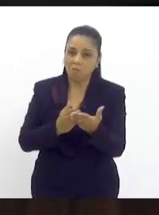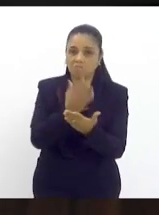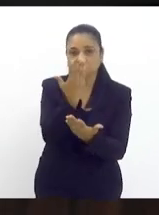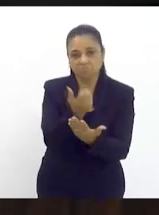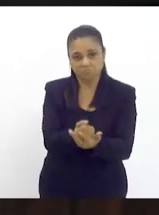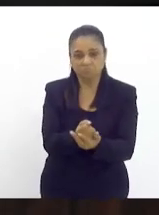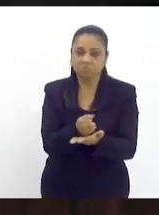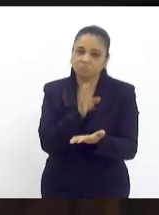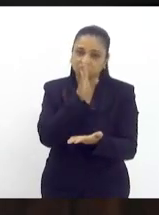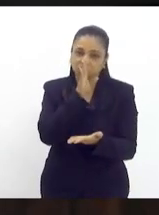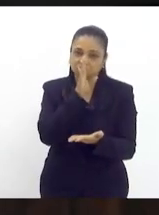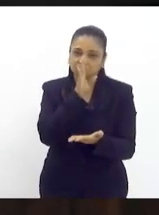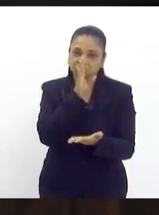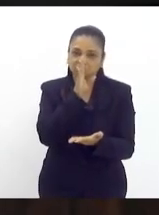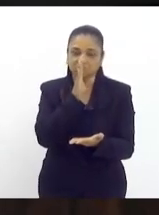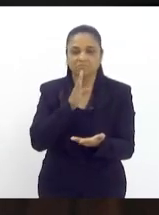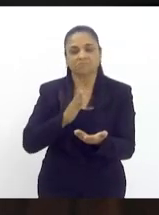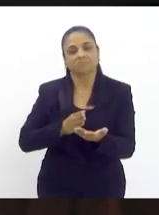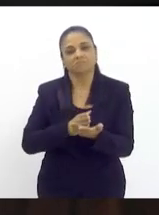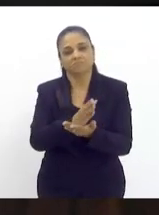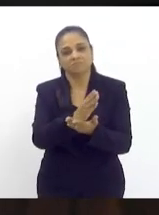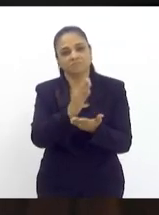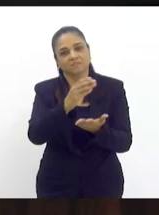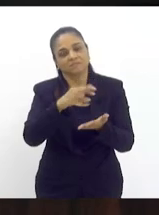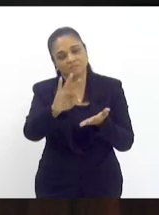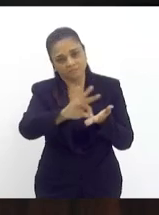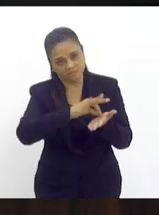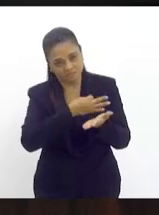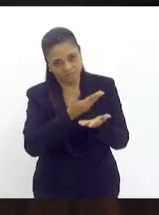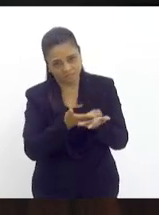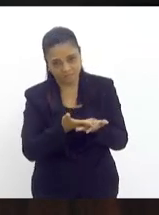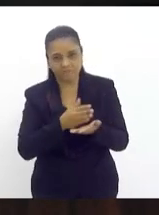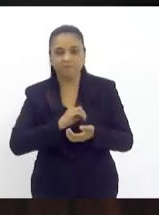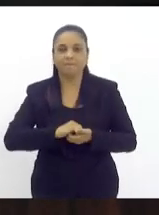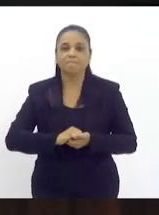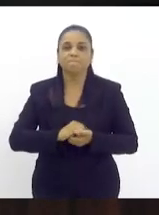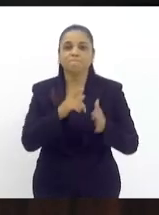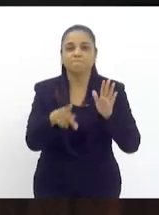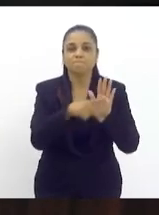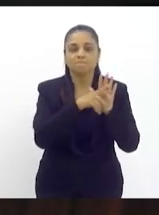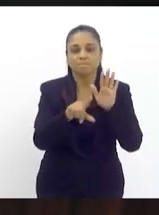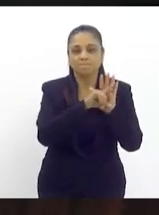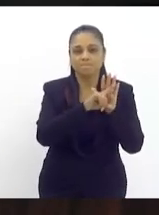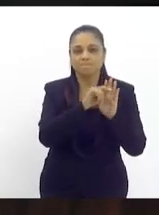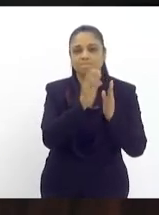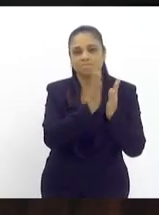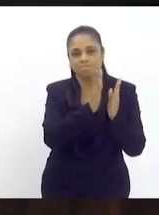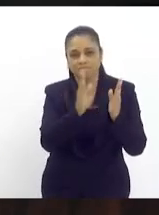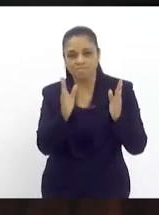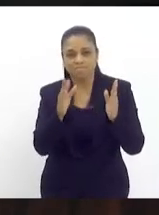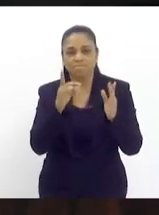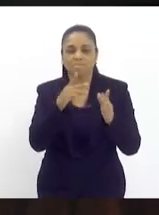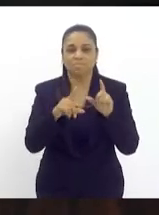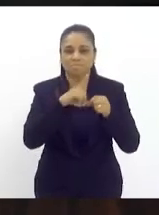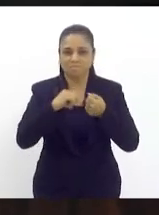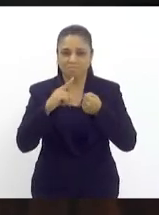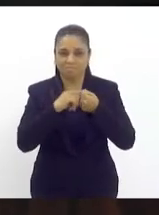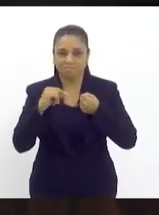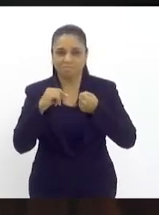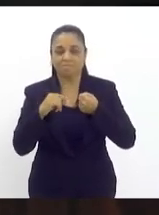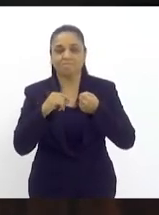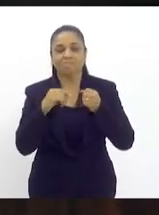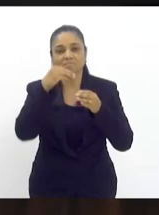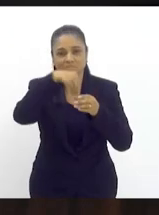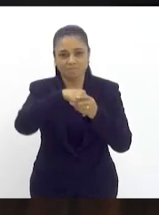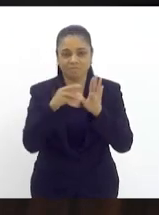aprovam permaneçam Como estão aprovado vai a publicação projeto incluídos na ordem do dia de acordo com parágrafo primeiro do artigo 47 do Regimento